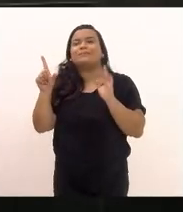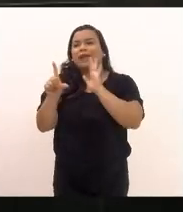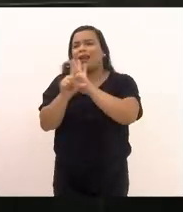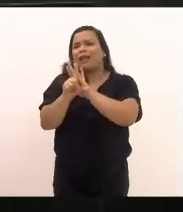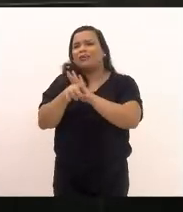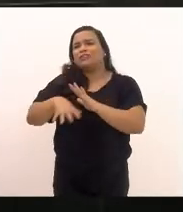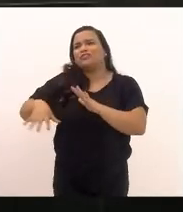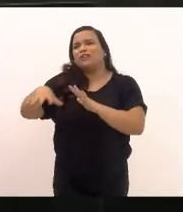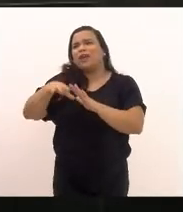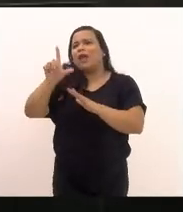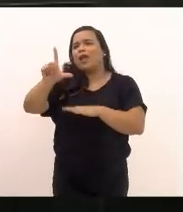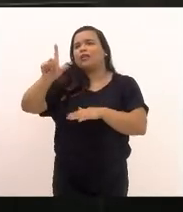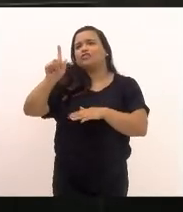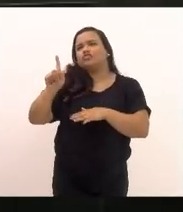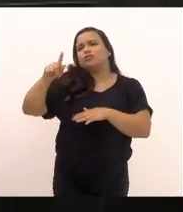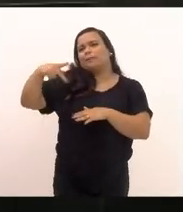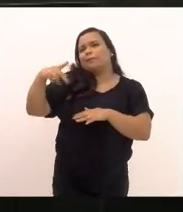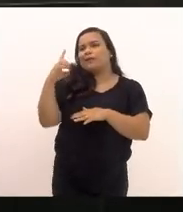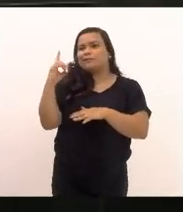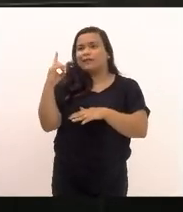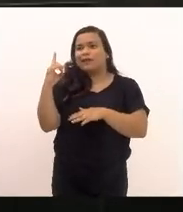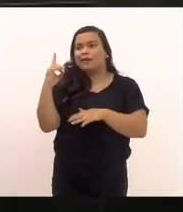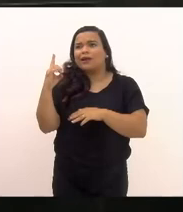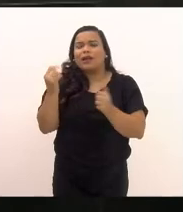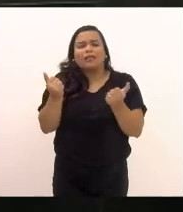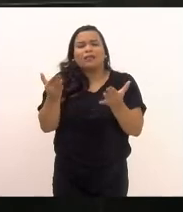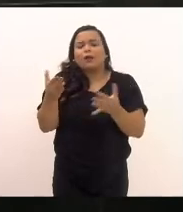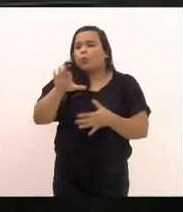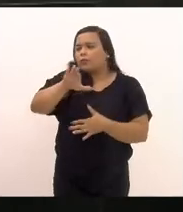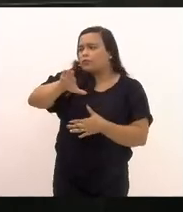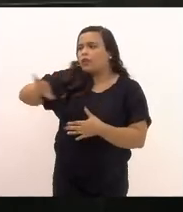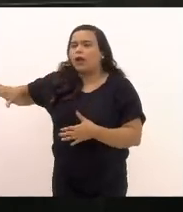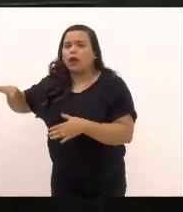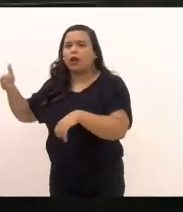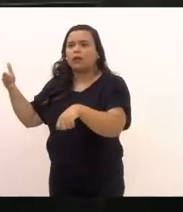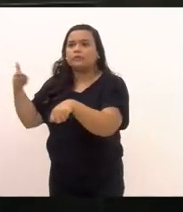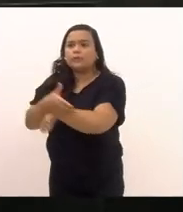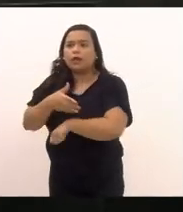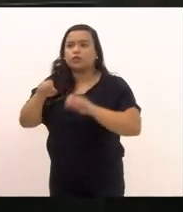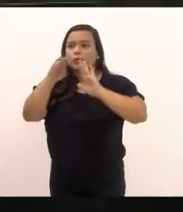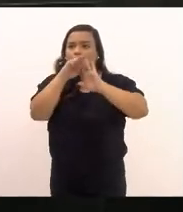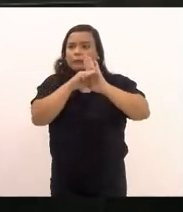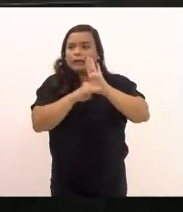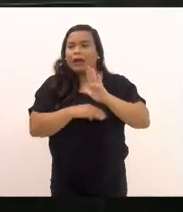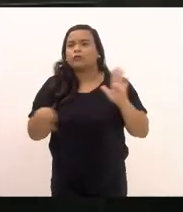de Proteção de Dados para negar o acesso aos microdados do Enem